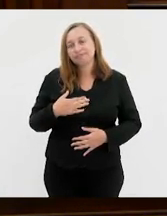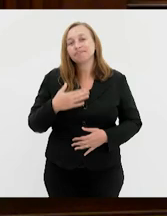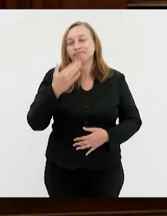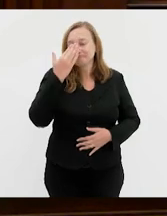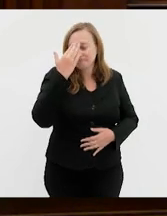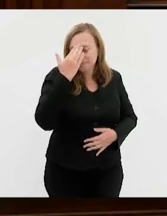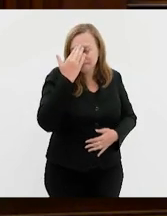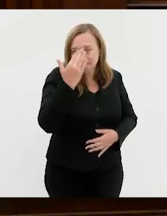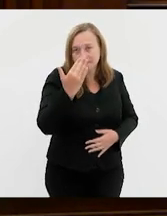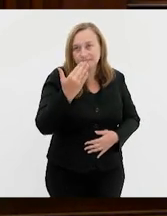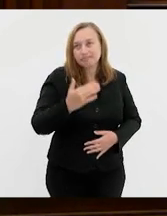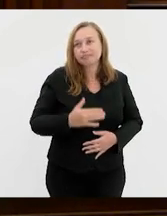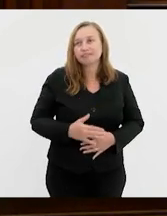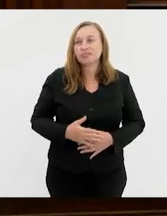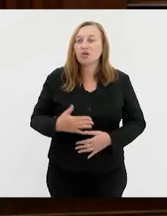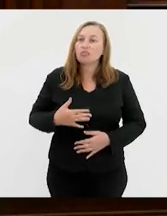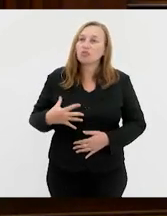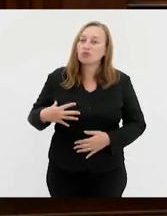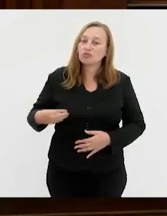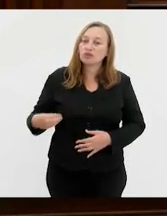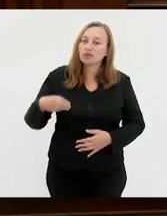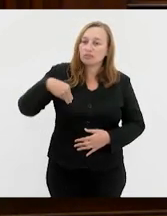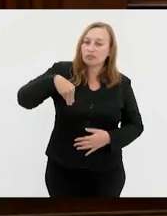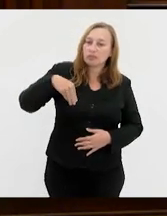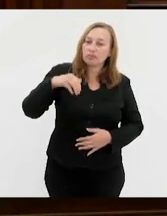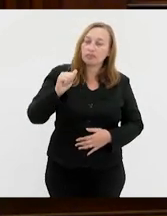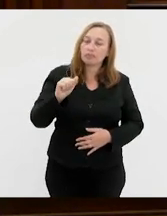agradecer ao meu filho Marcelo,